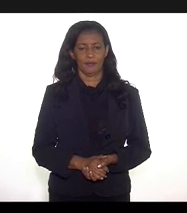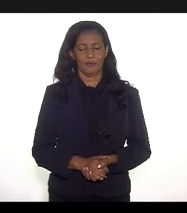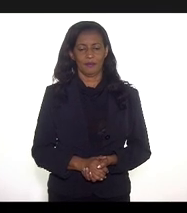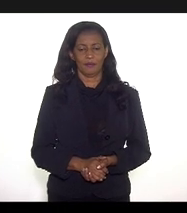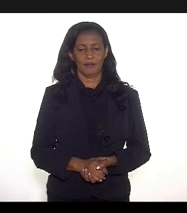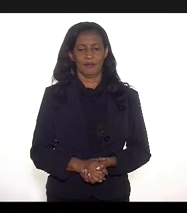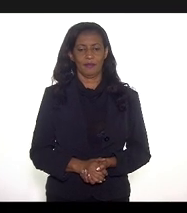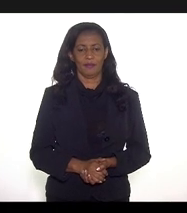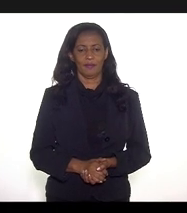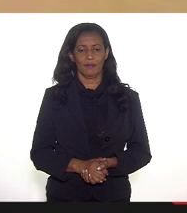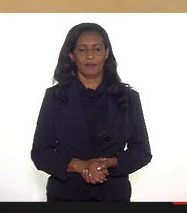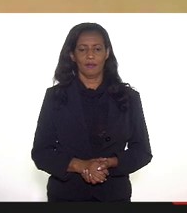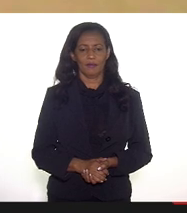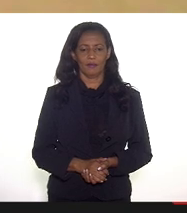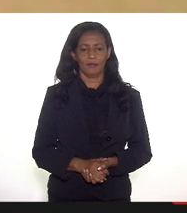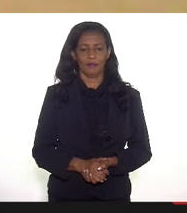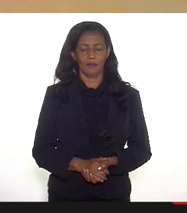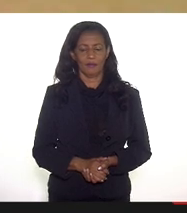Primeiro aqui, quero...